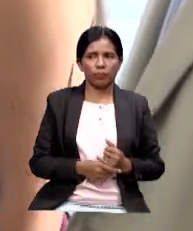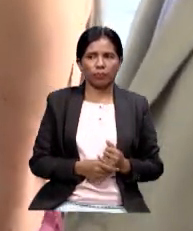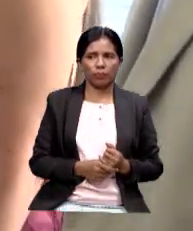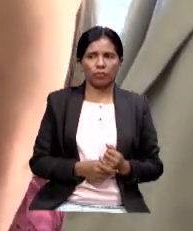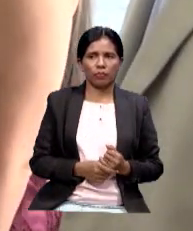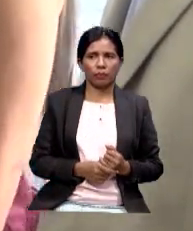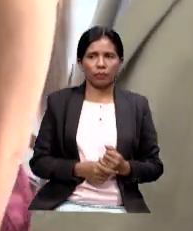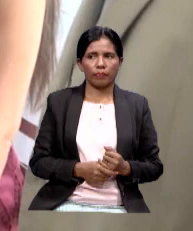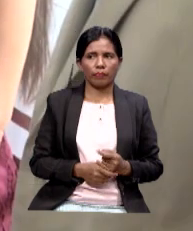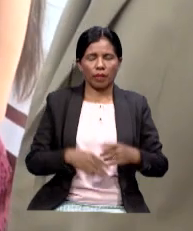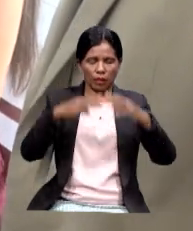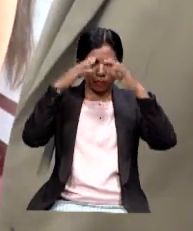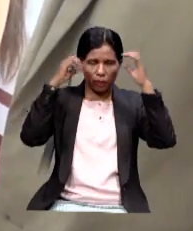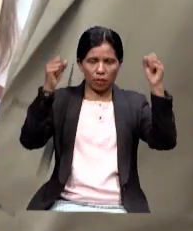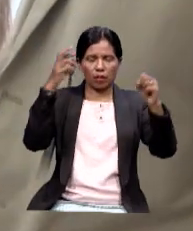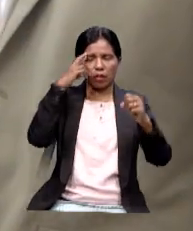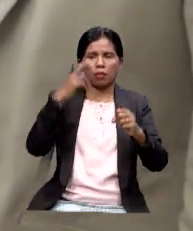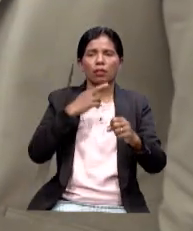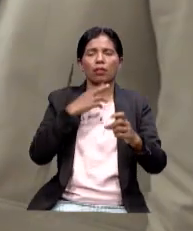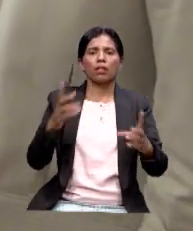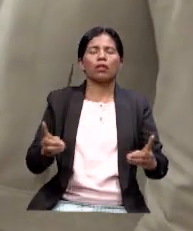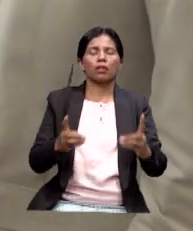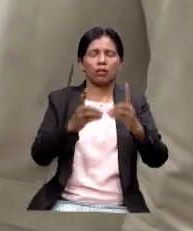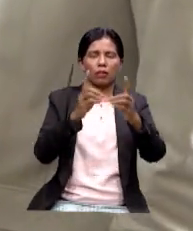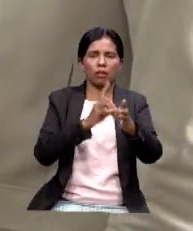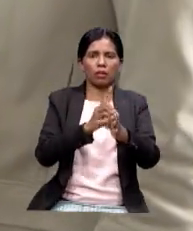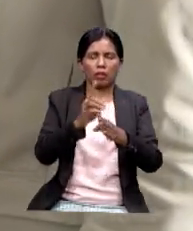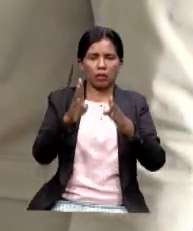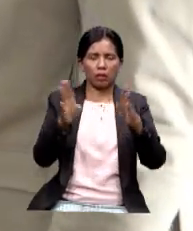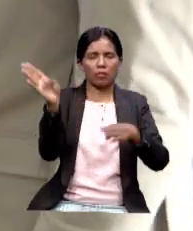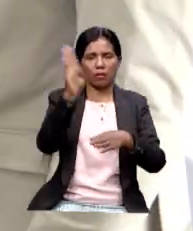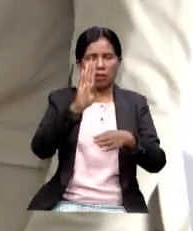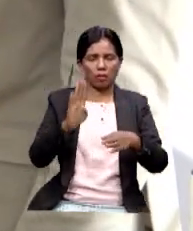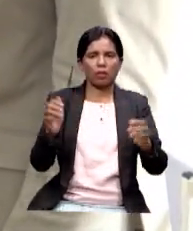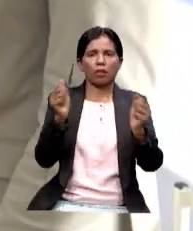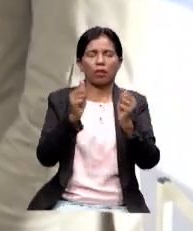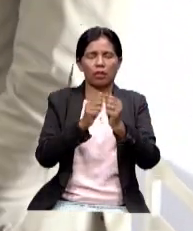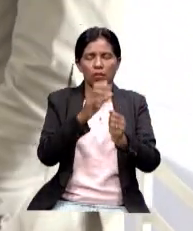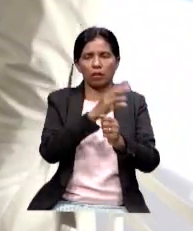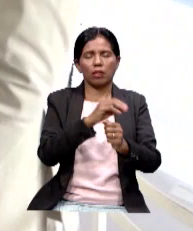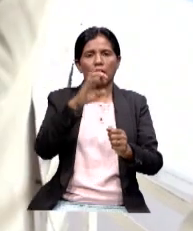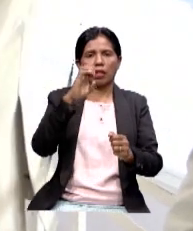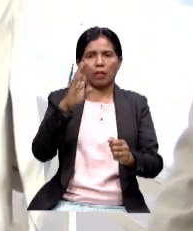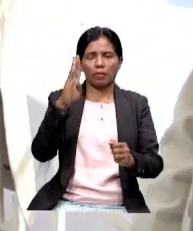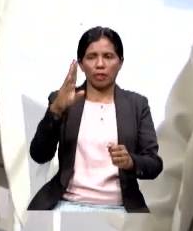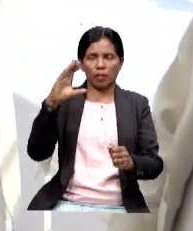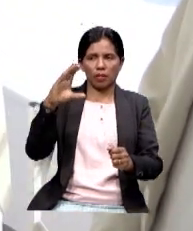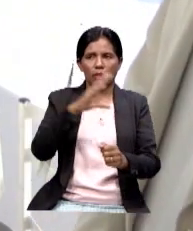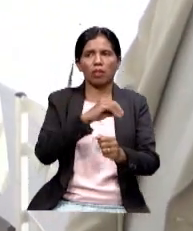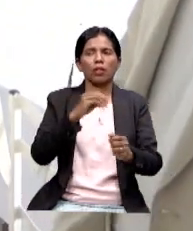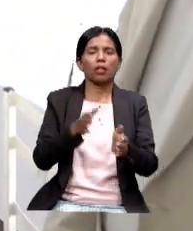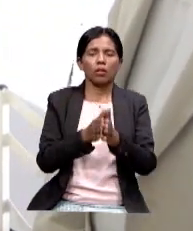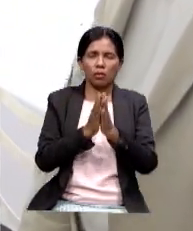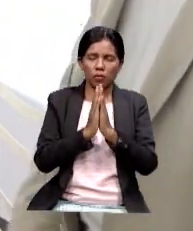E a Bibang Nemos, presidente Geramos Horta, surmalo o diretor Agência Brasil Cooperação ou ABC, nebemos husu